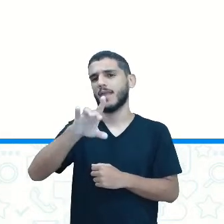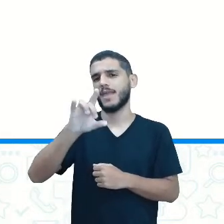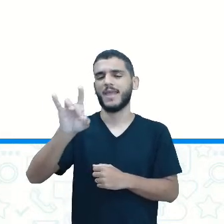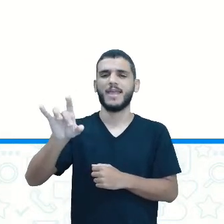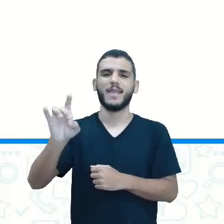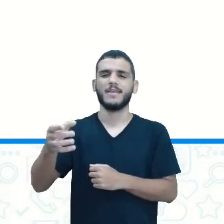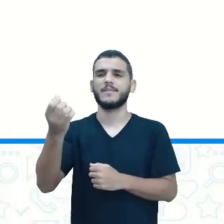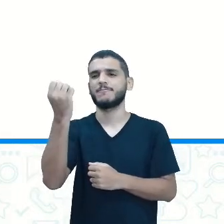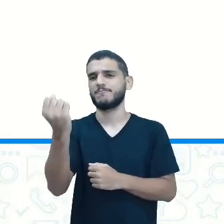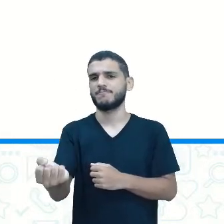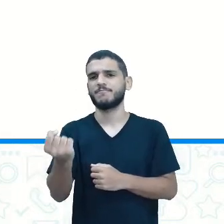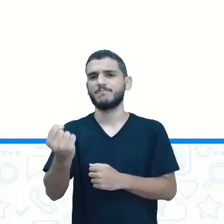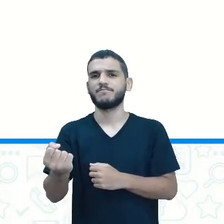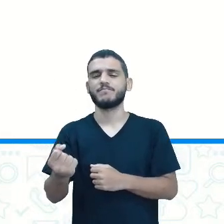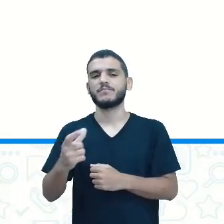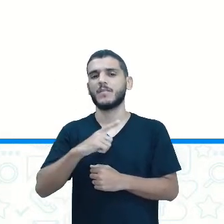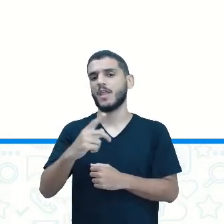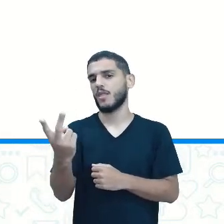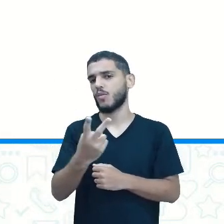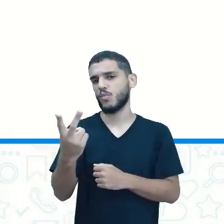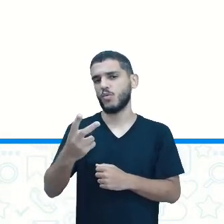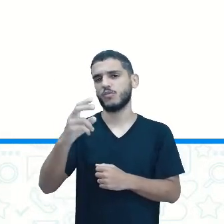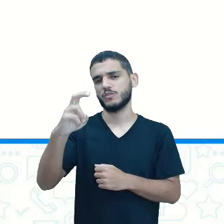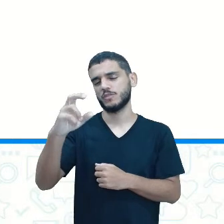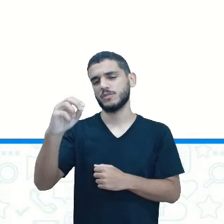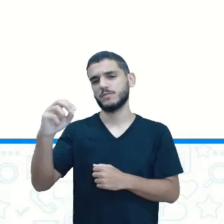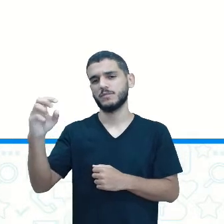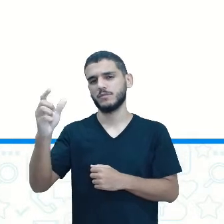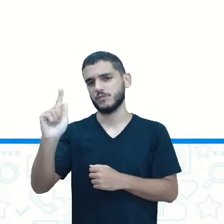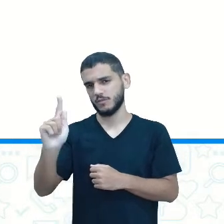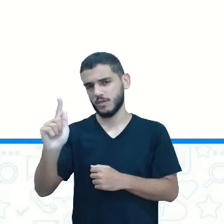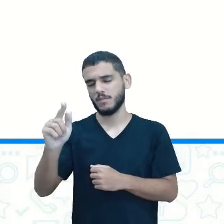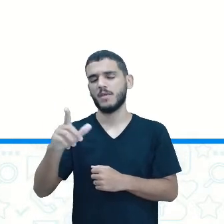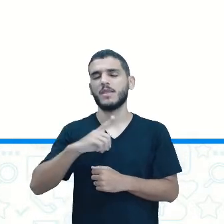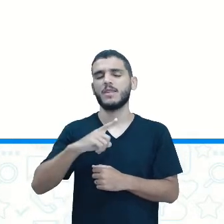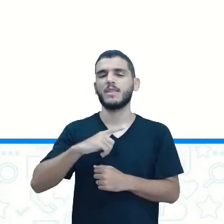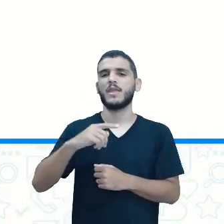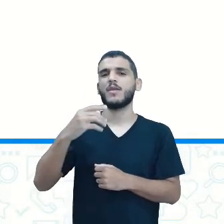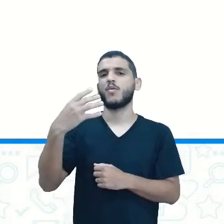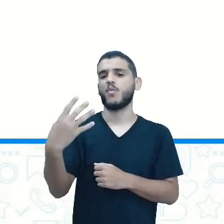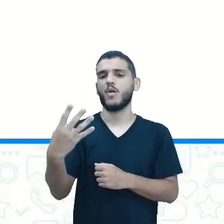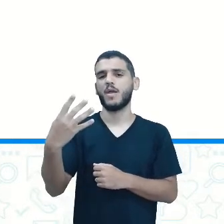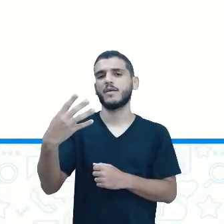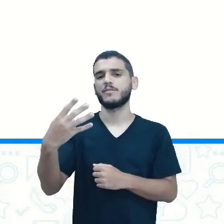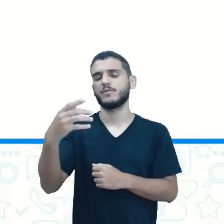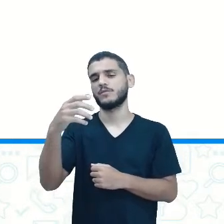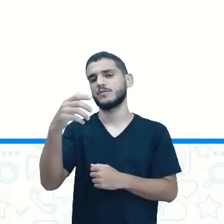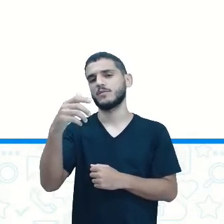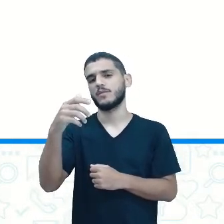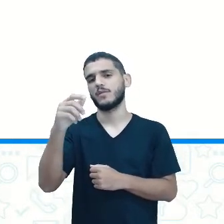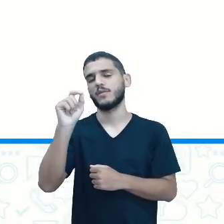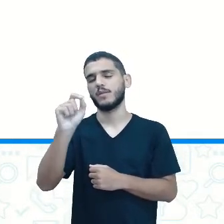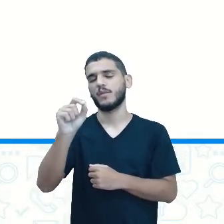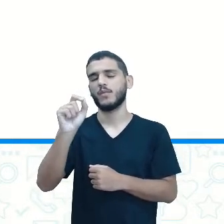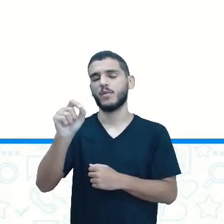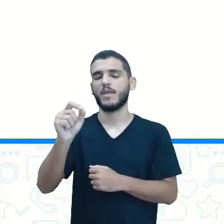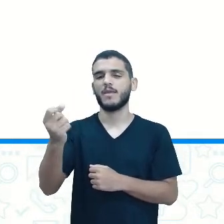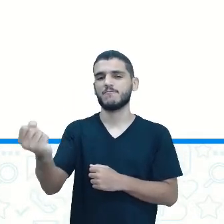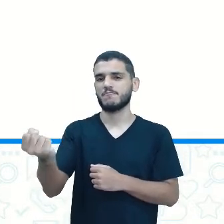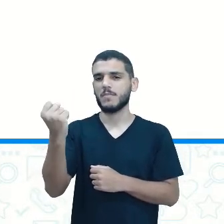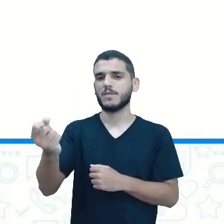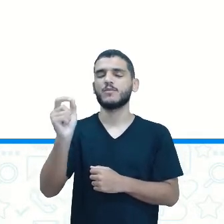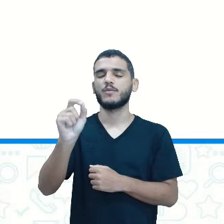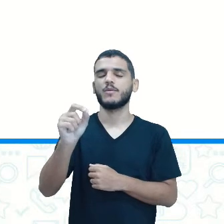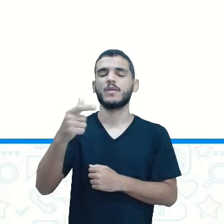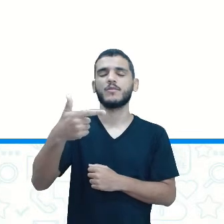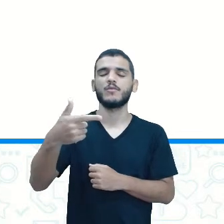tenho 2 pesos de 500 gramas e tenho 4 pezinhos aqui de 250 gramas. E